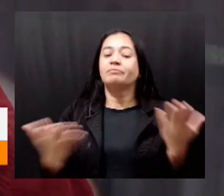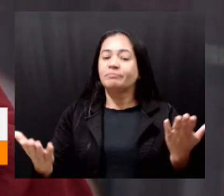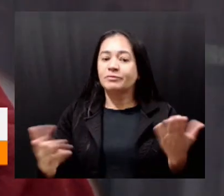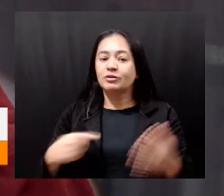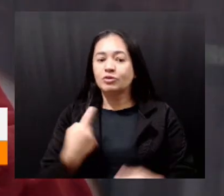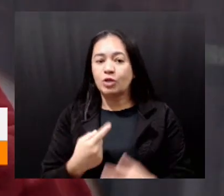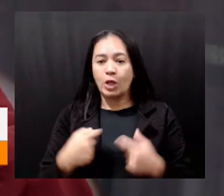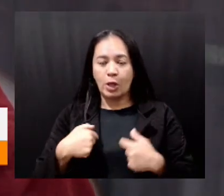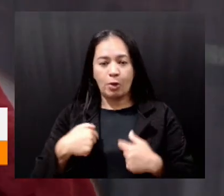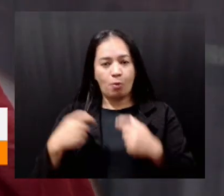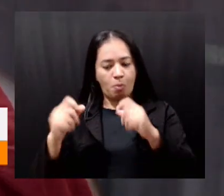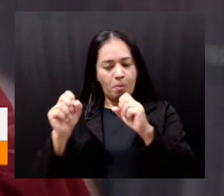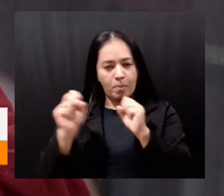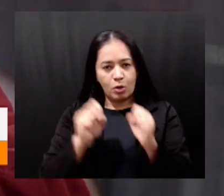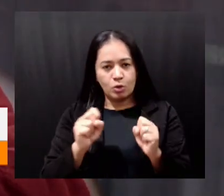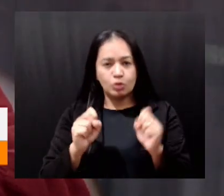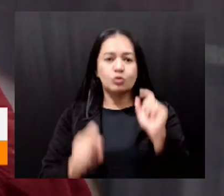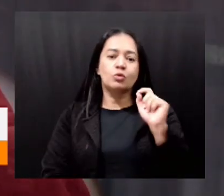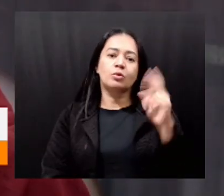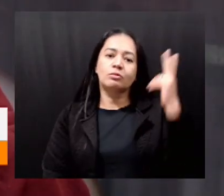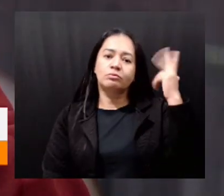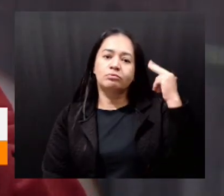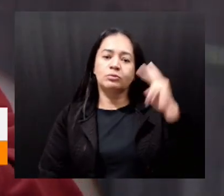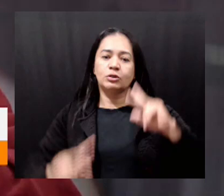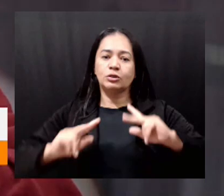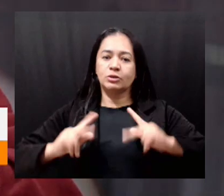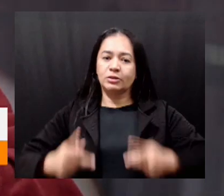por natureza humana, a empatia, mas o